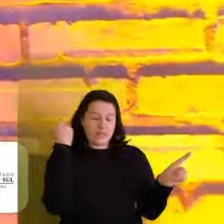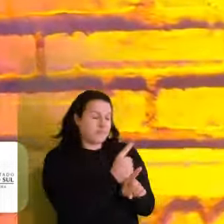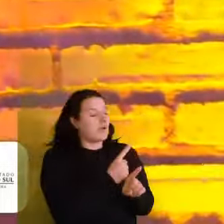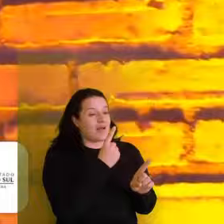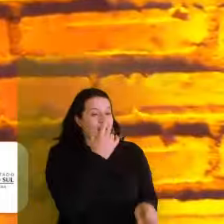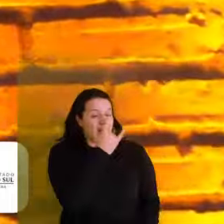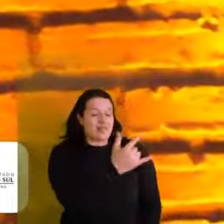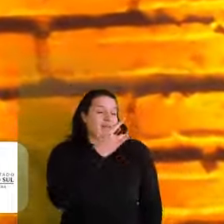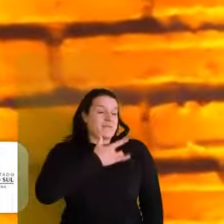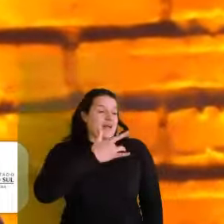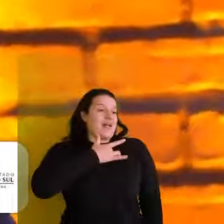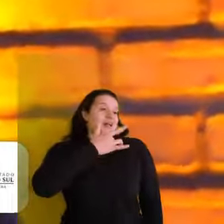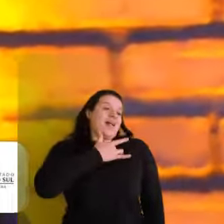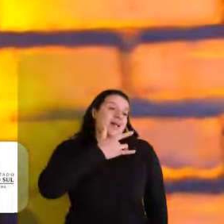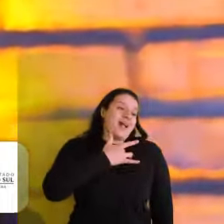admitir,